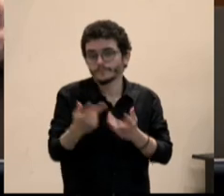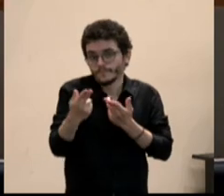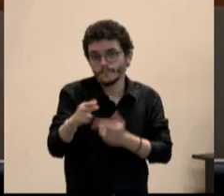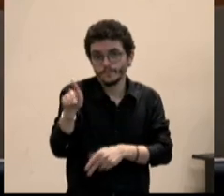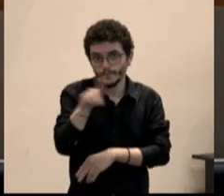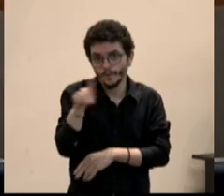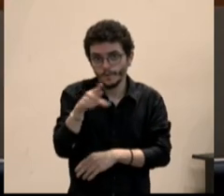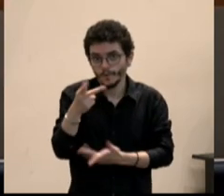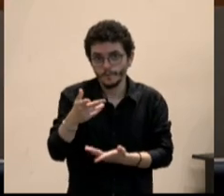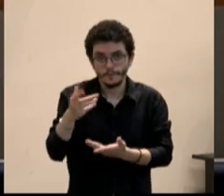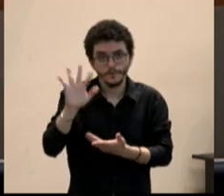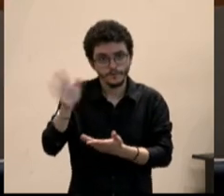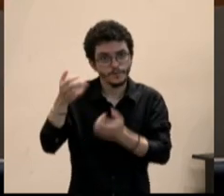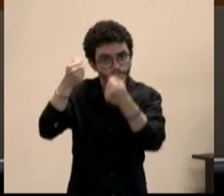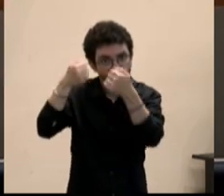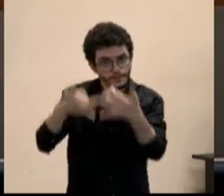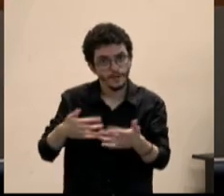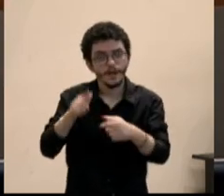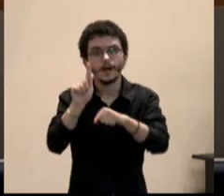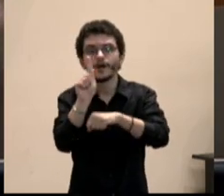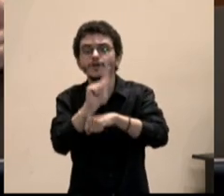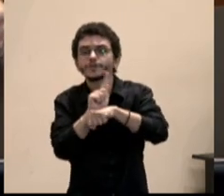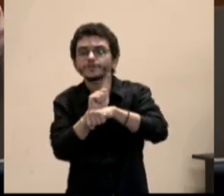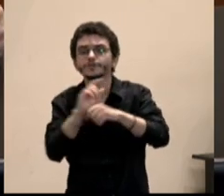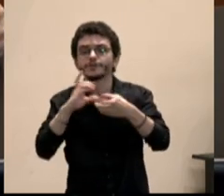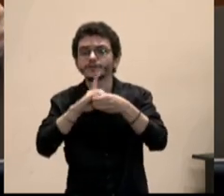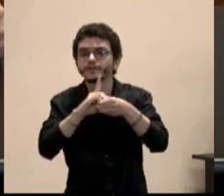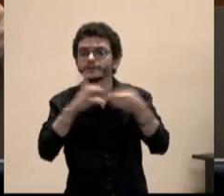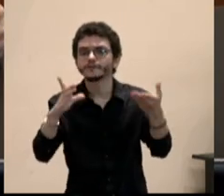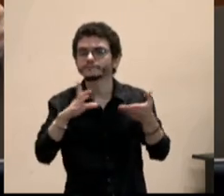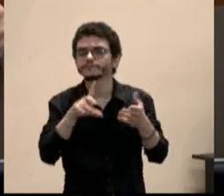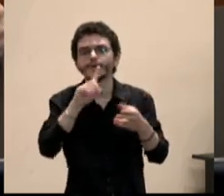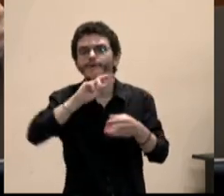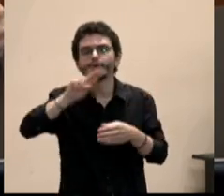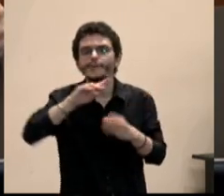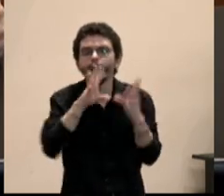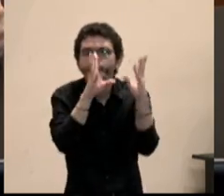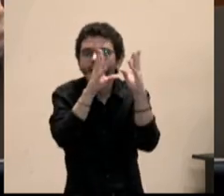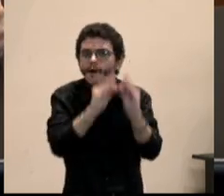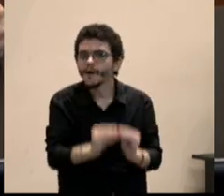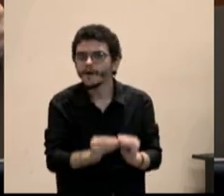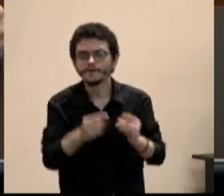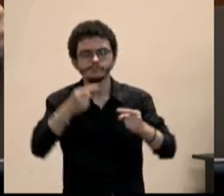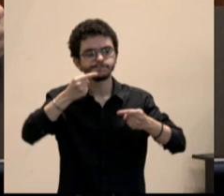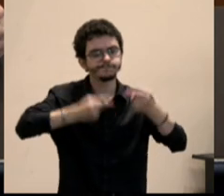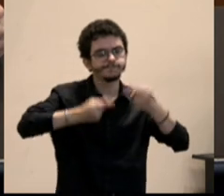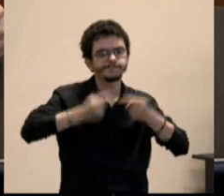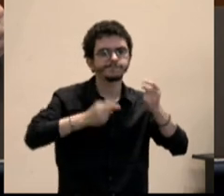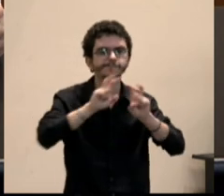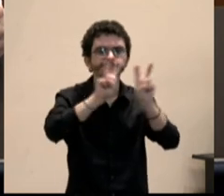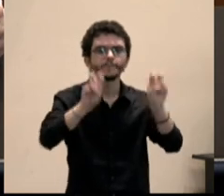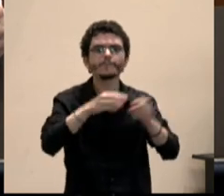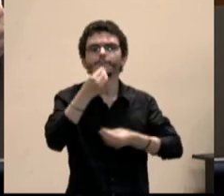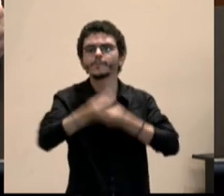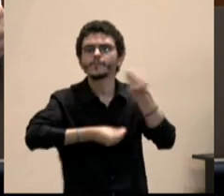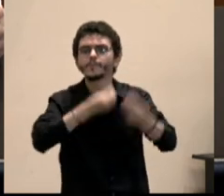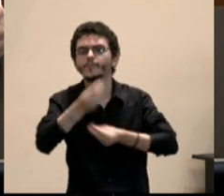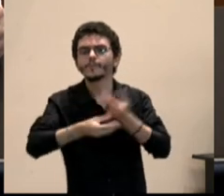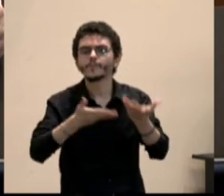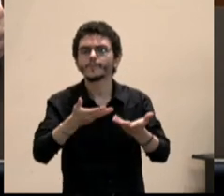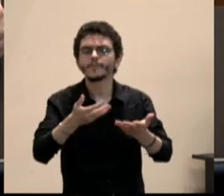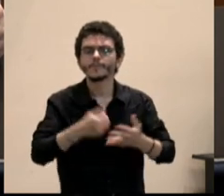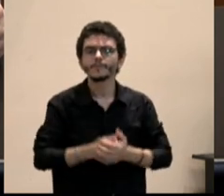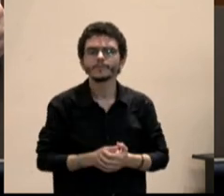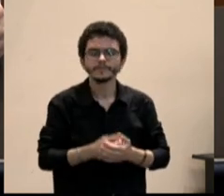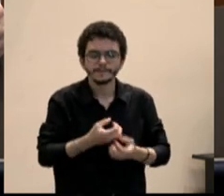já colocou, gestão democrática não se resume à discussão sobre formas de provimento